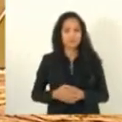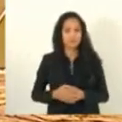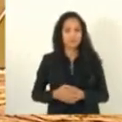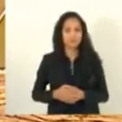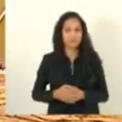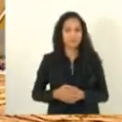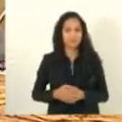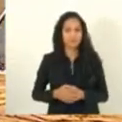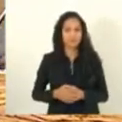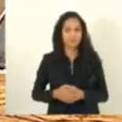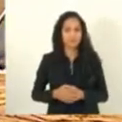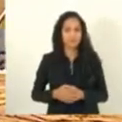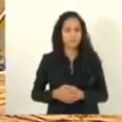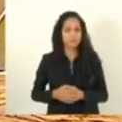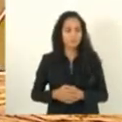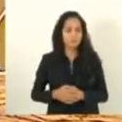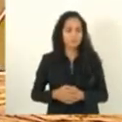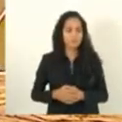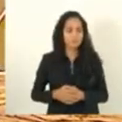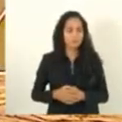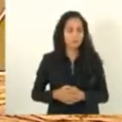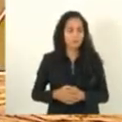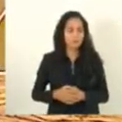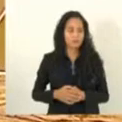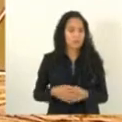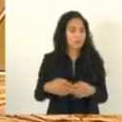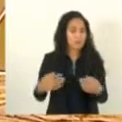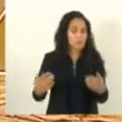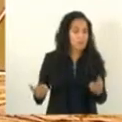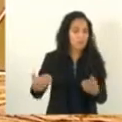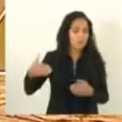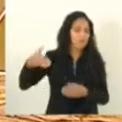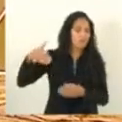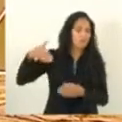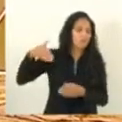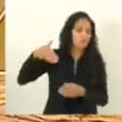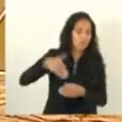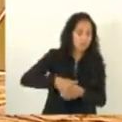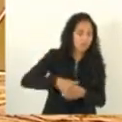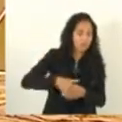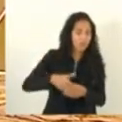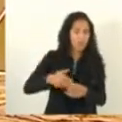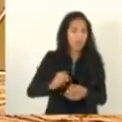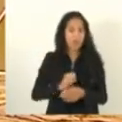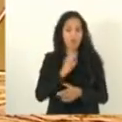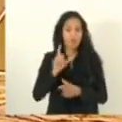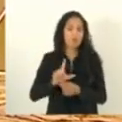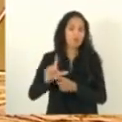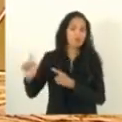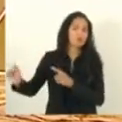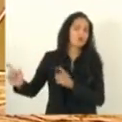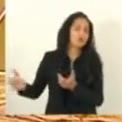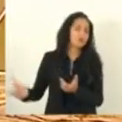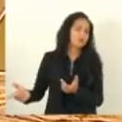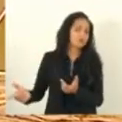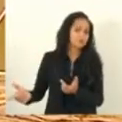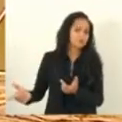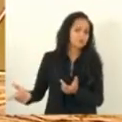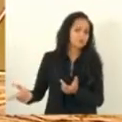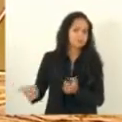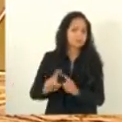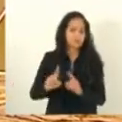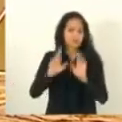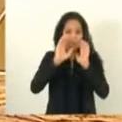votar ou sair do plenário sem me dirigir diretamente a